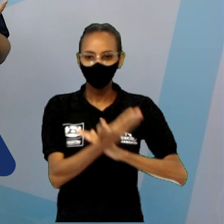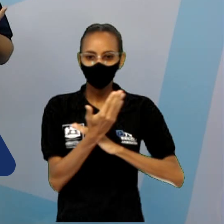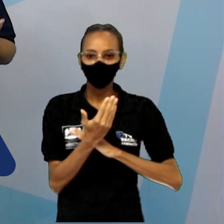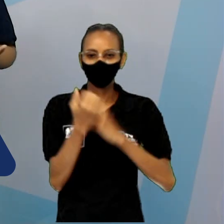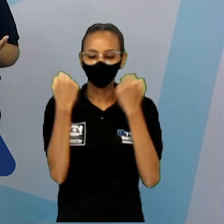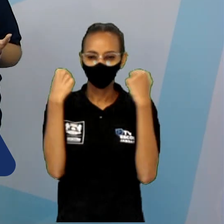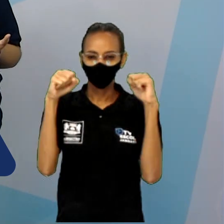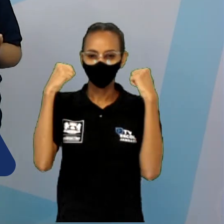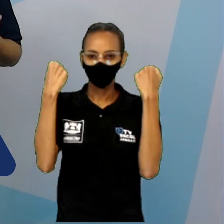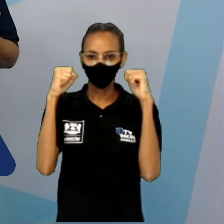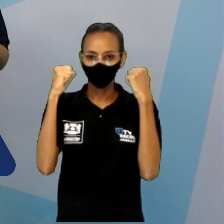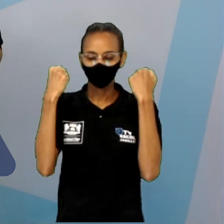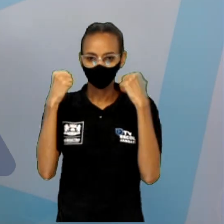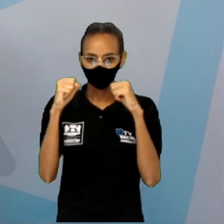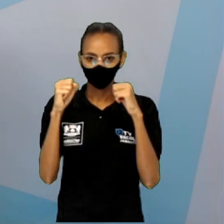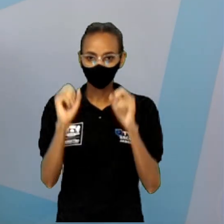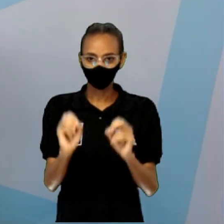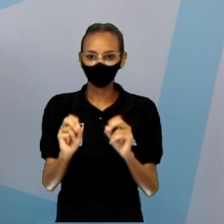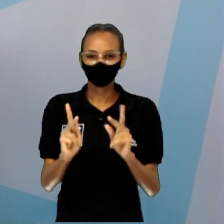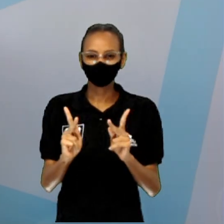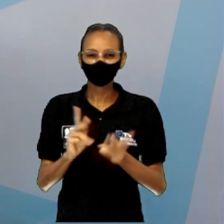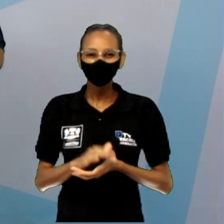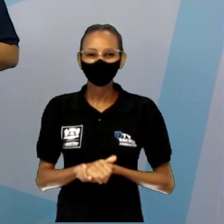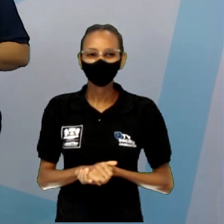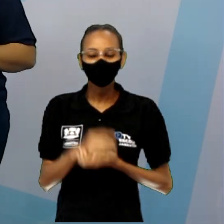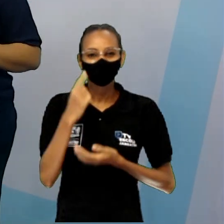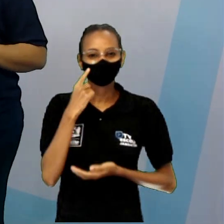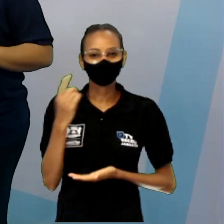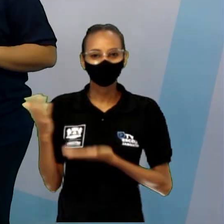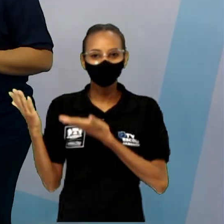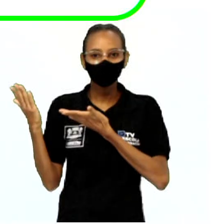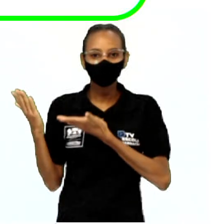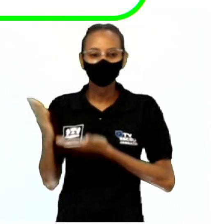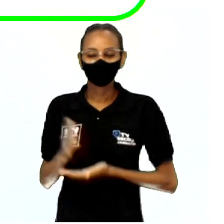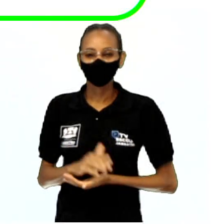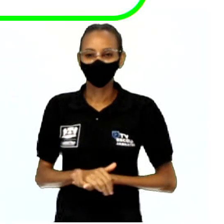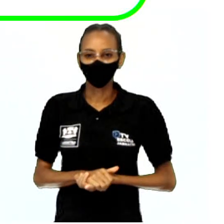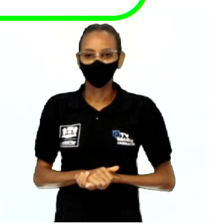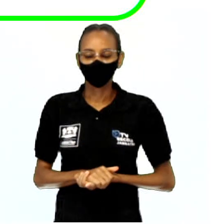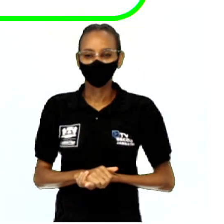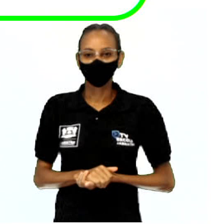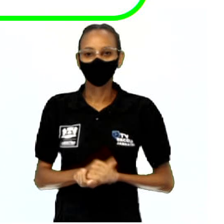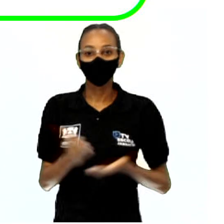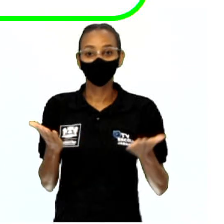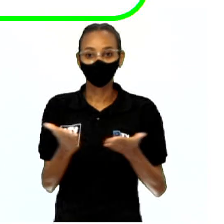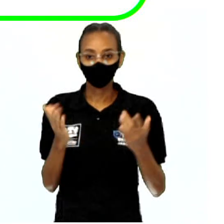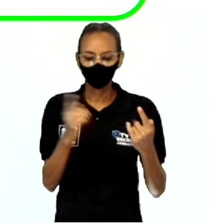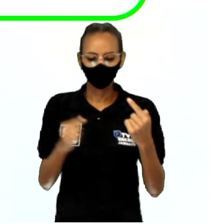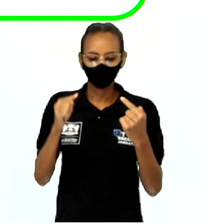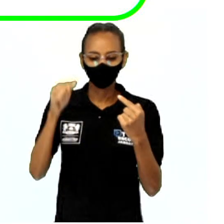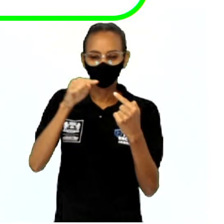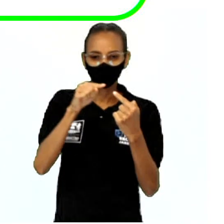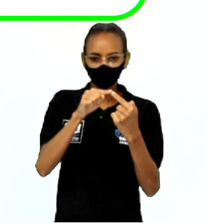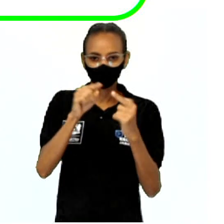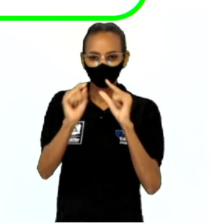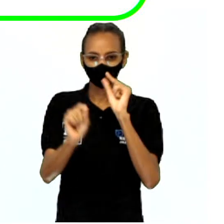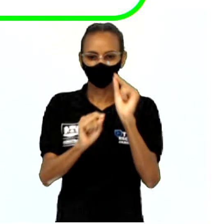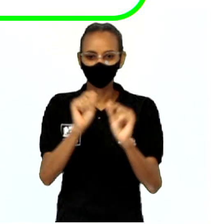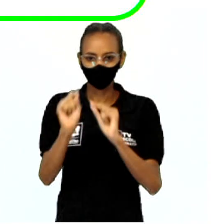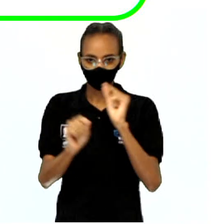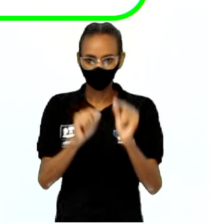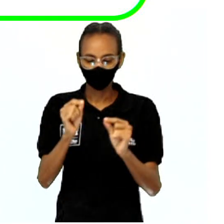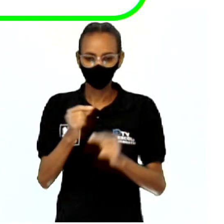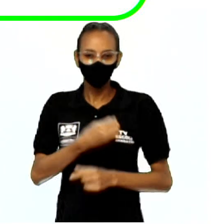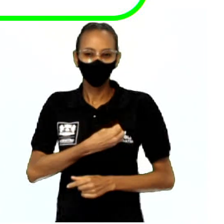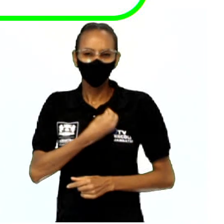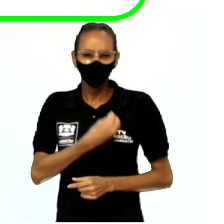condicionamento físico, ok? Então, olha só, esse é o nosso objetivo da aula. Então, nosso objetivo vai ser